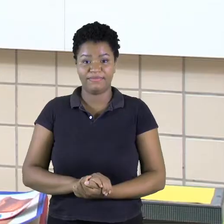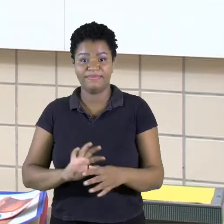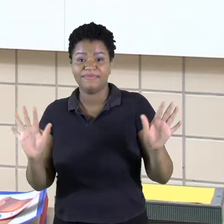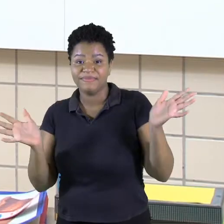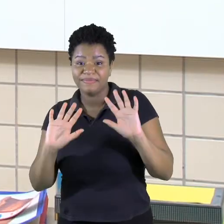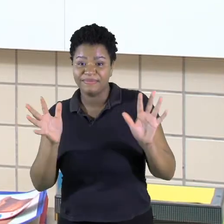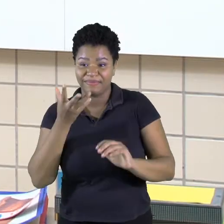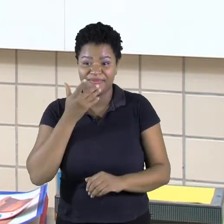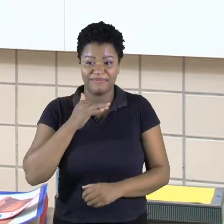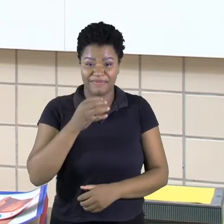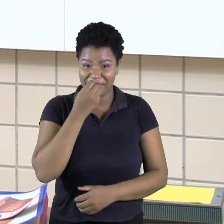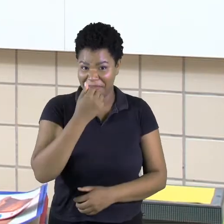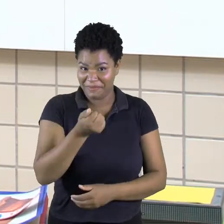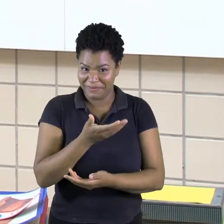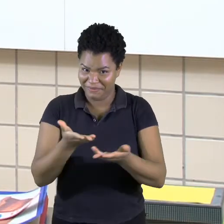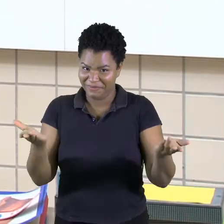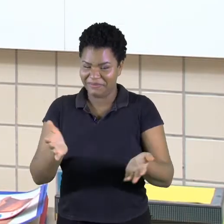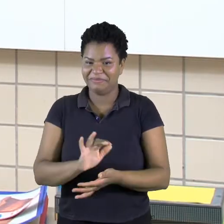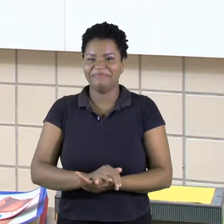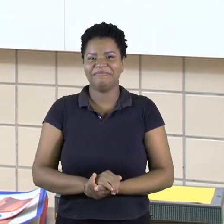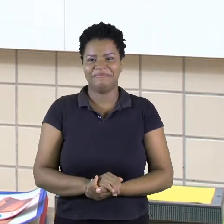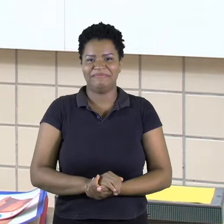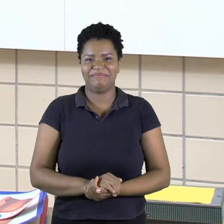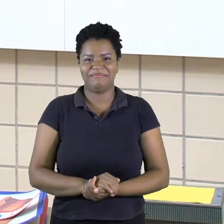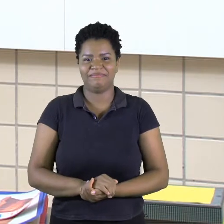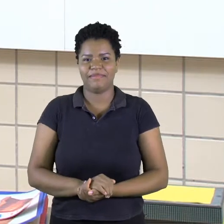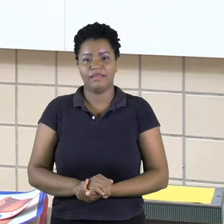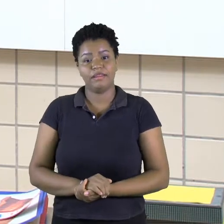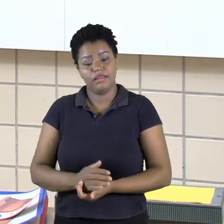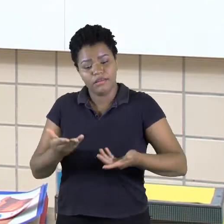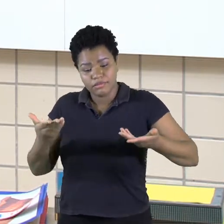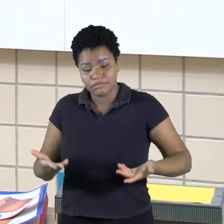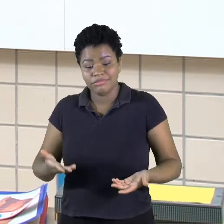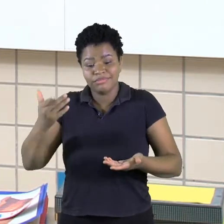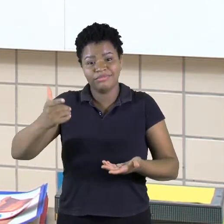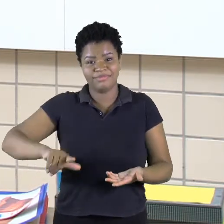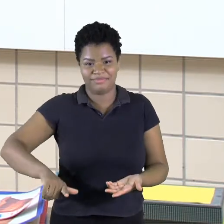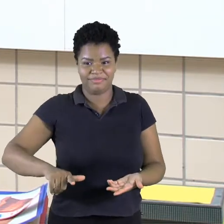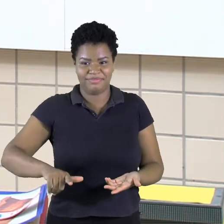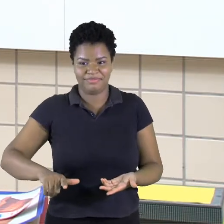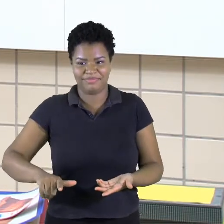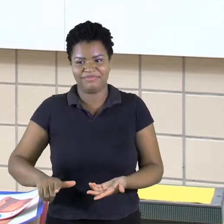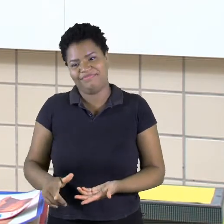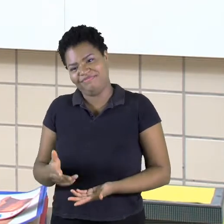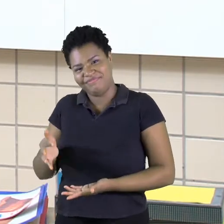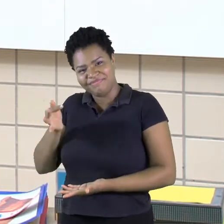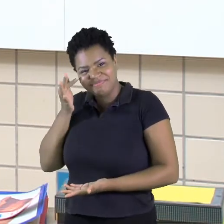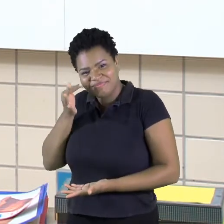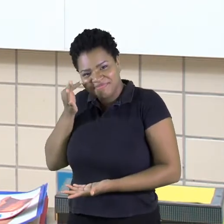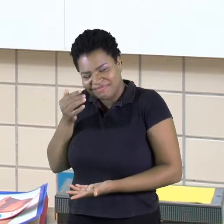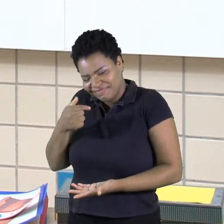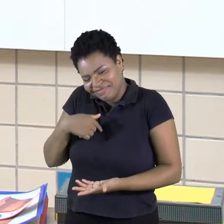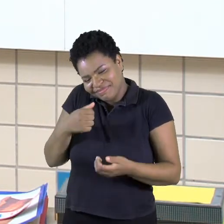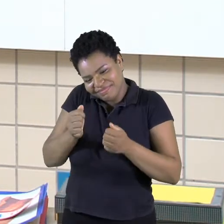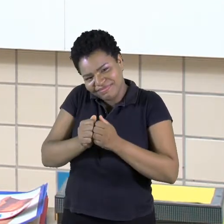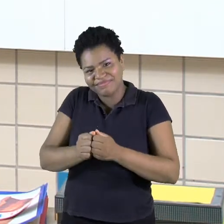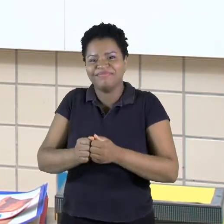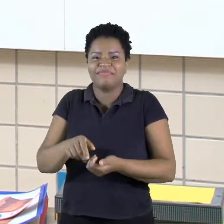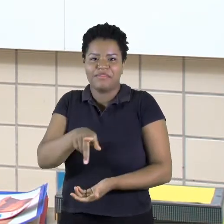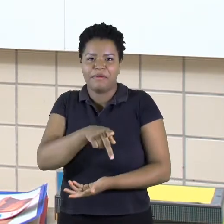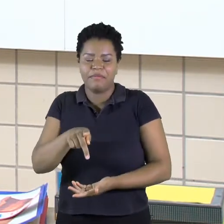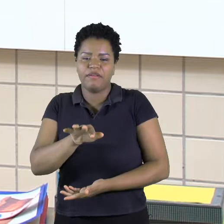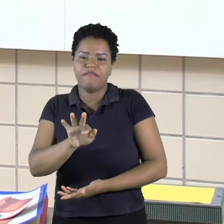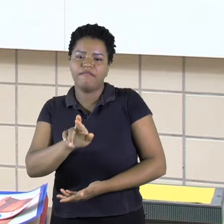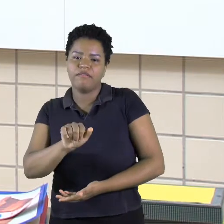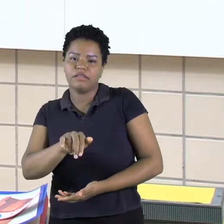Olá, crianças, tudo bem com vocês? Estamos aqui novamente, Francisquinha e eu, professora Francisca Neri. Nós